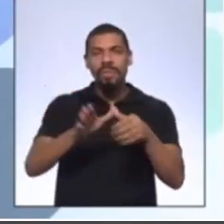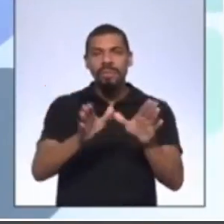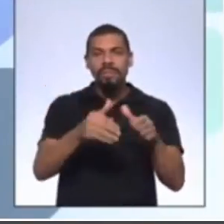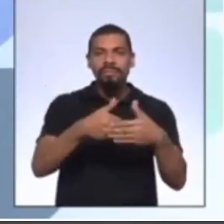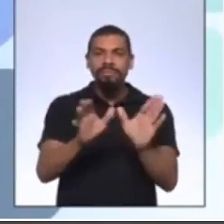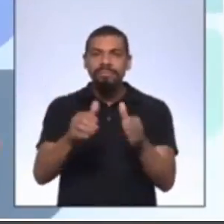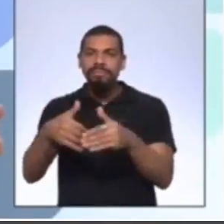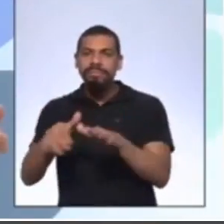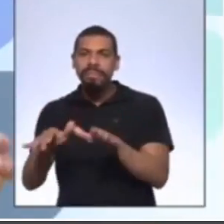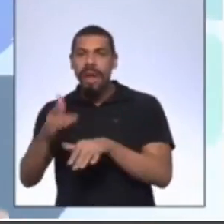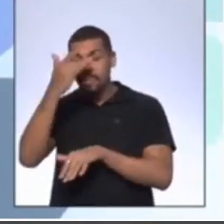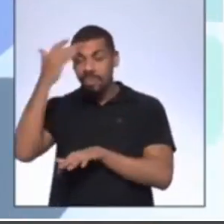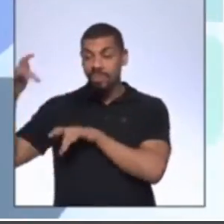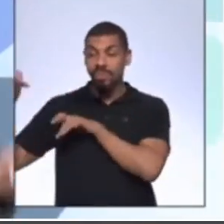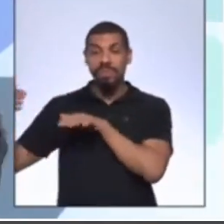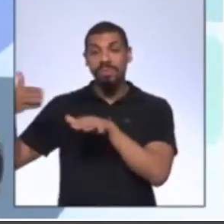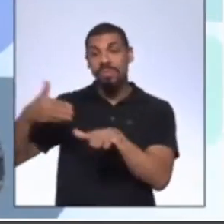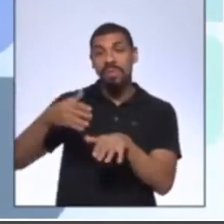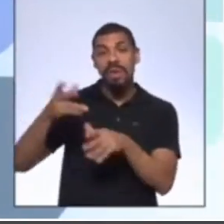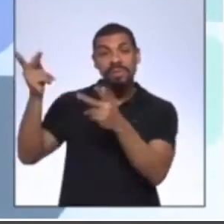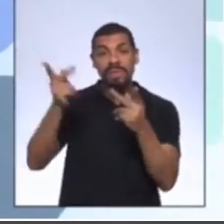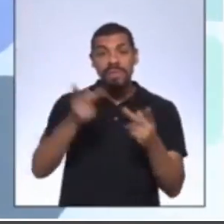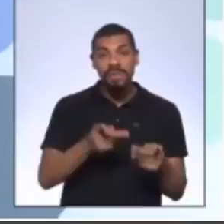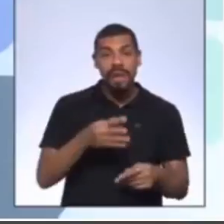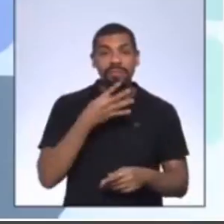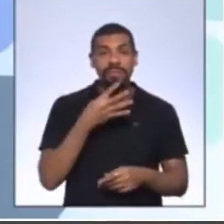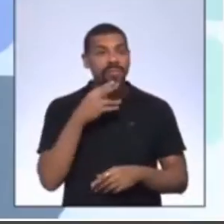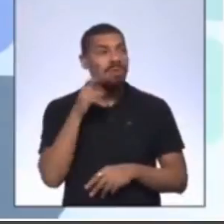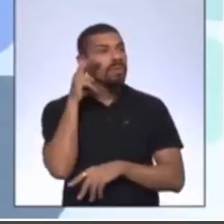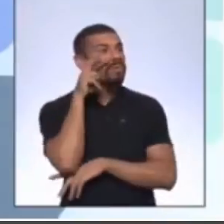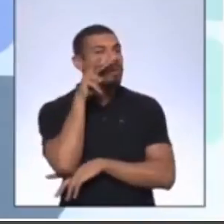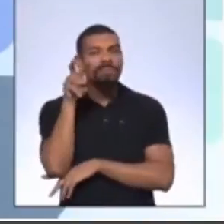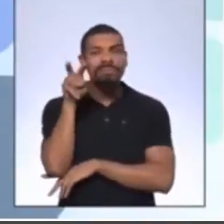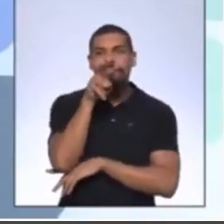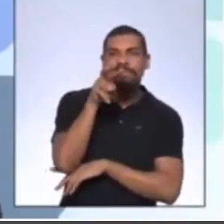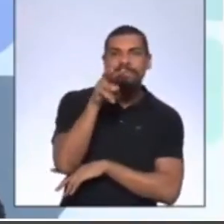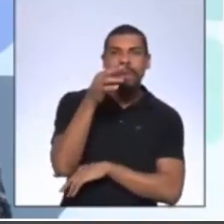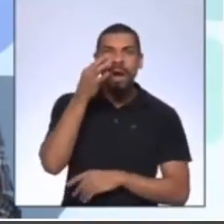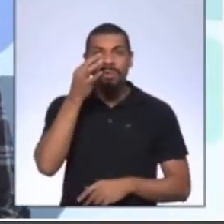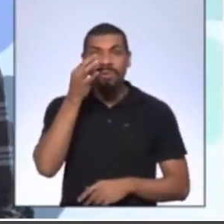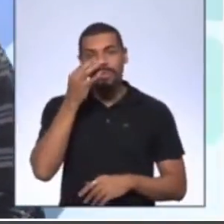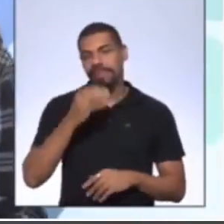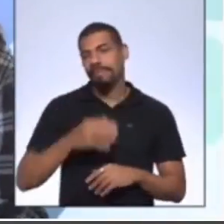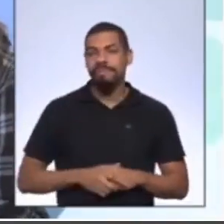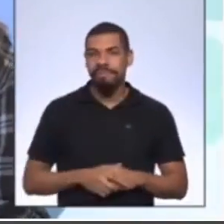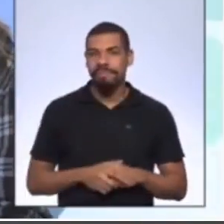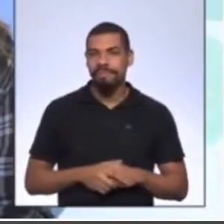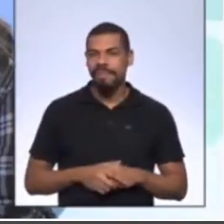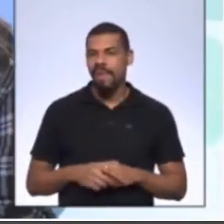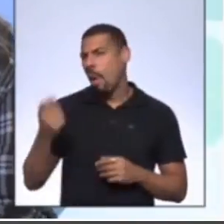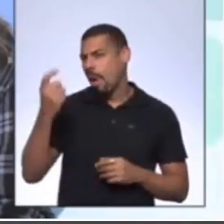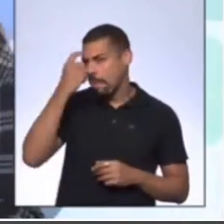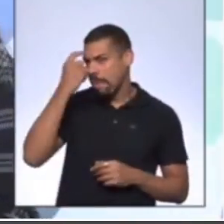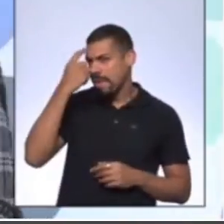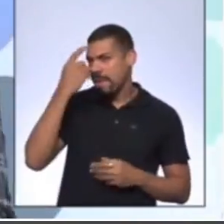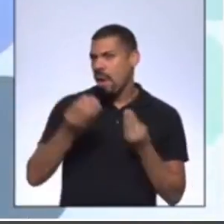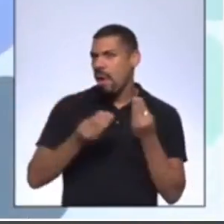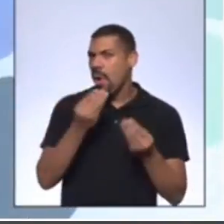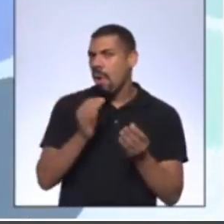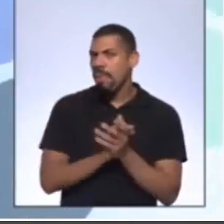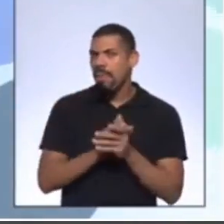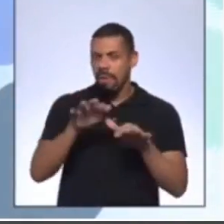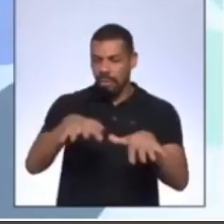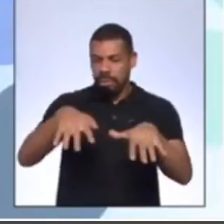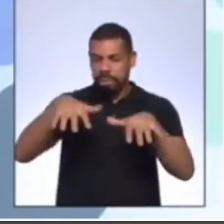portas para que as pessoas fossem né assistir ao vivo a gravação desses problemas agora imagina né como